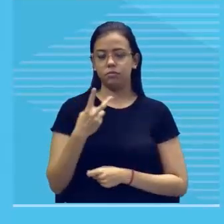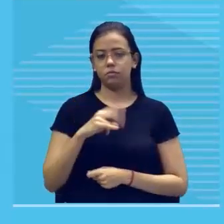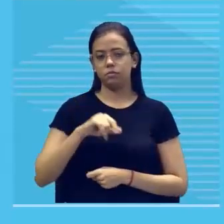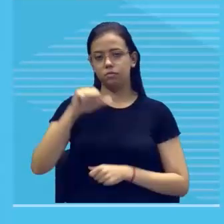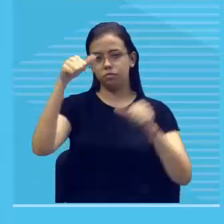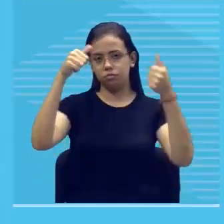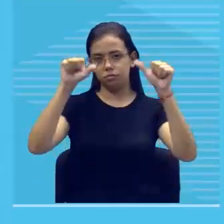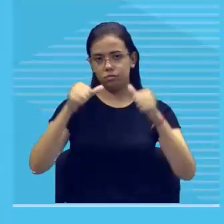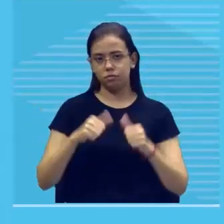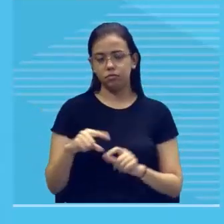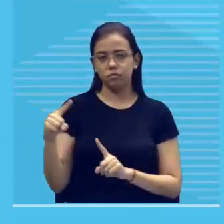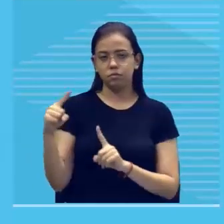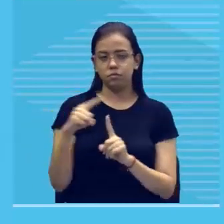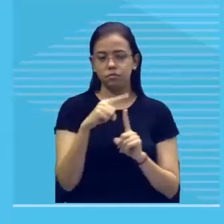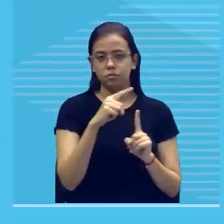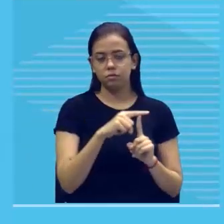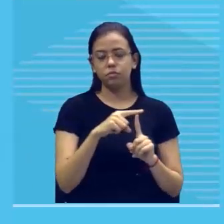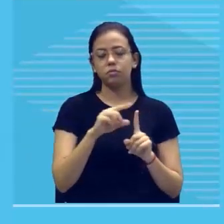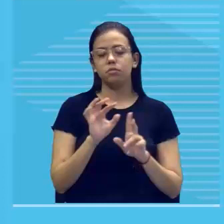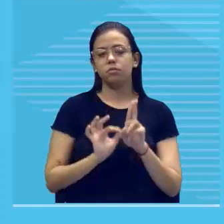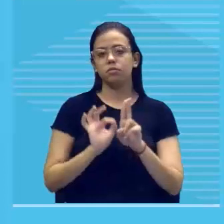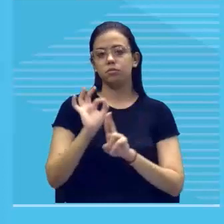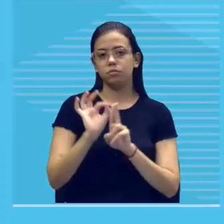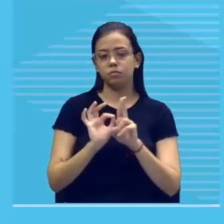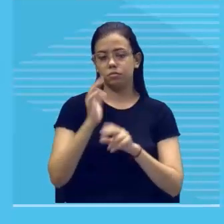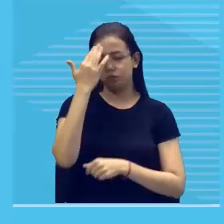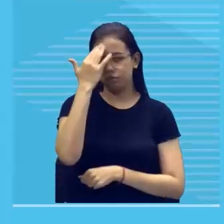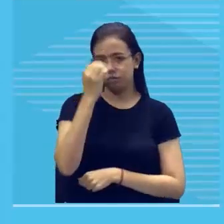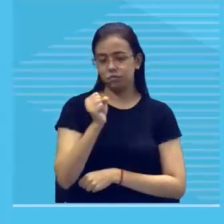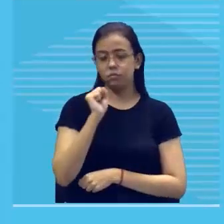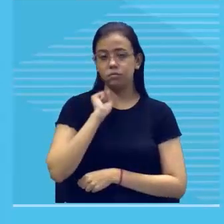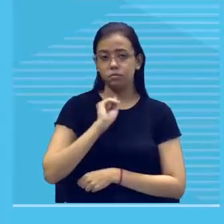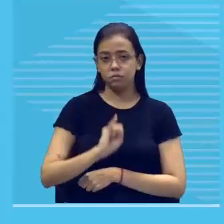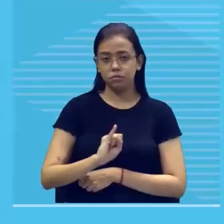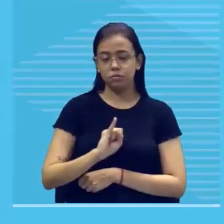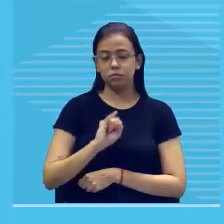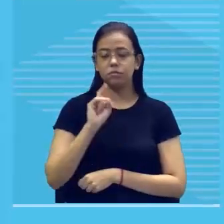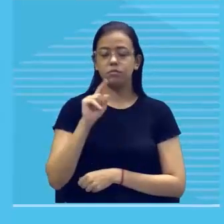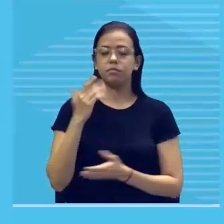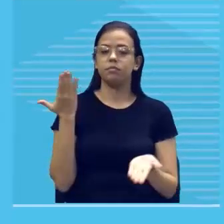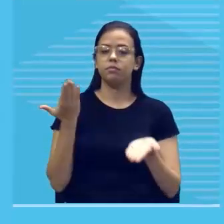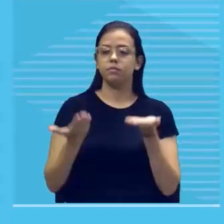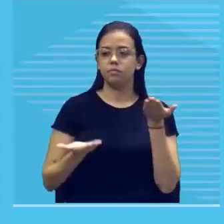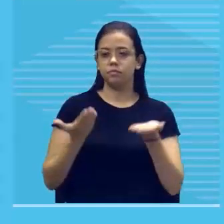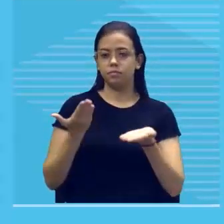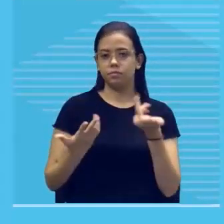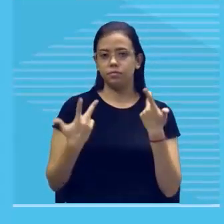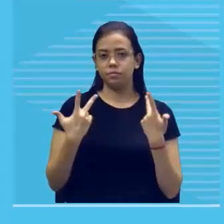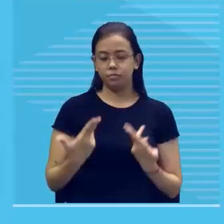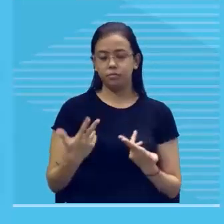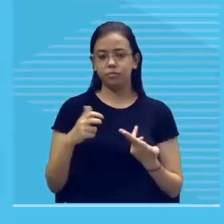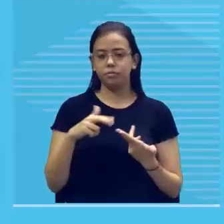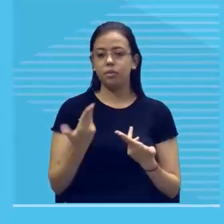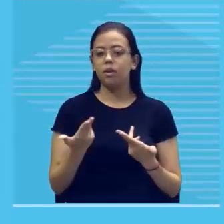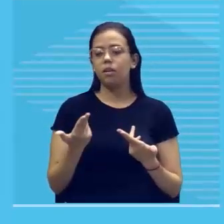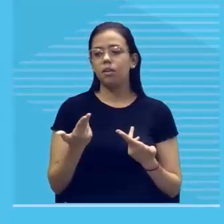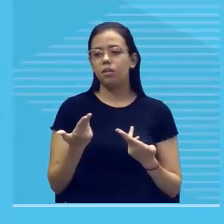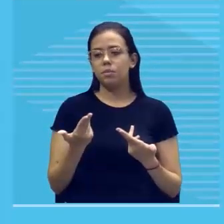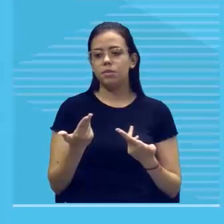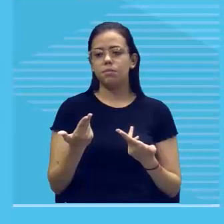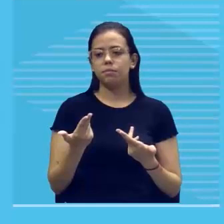avaliar as grandezas para saber se elas são diretamente ou